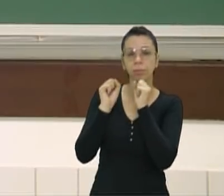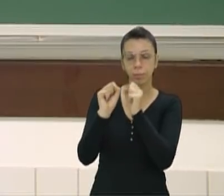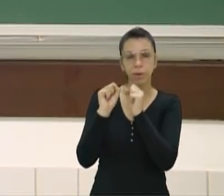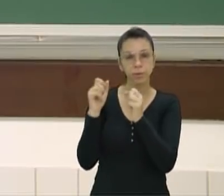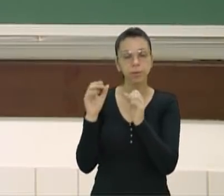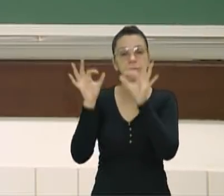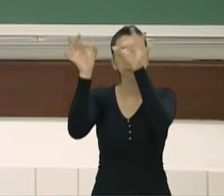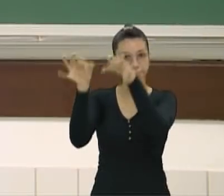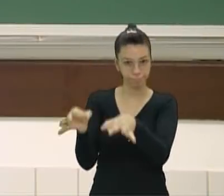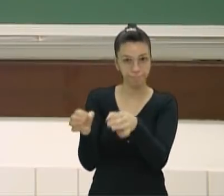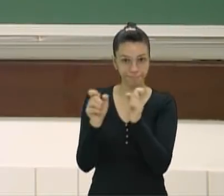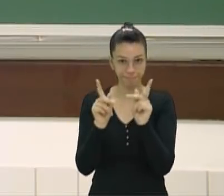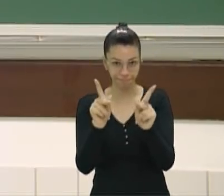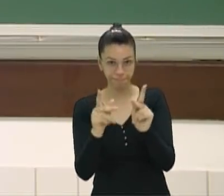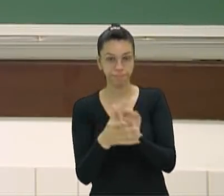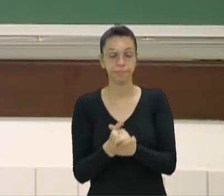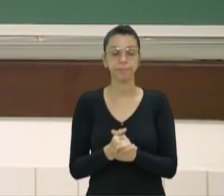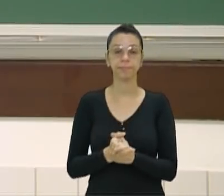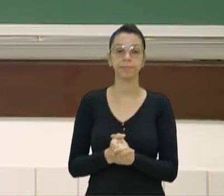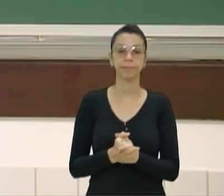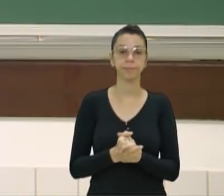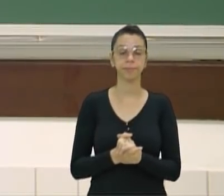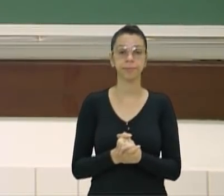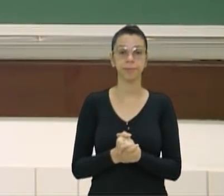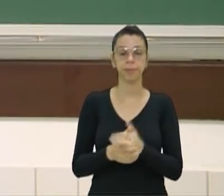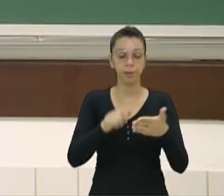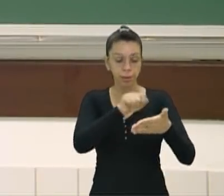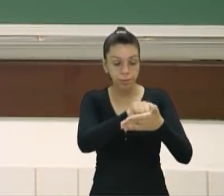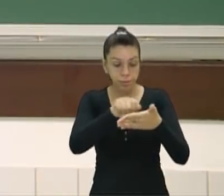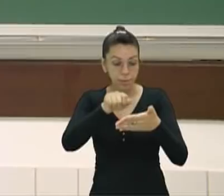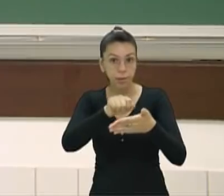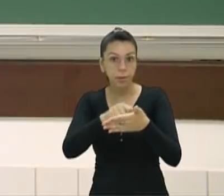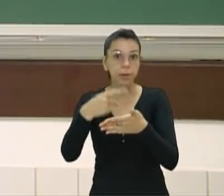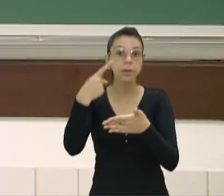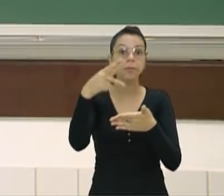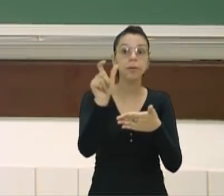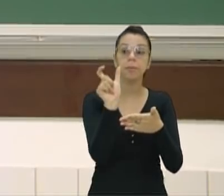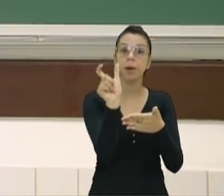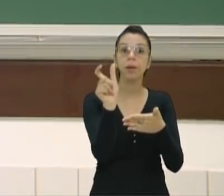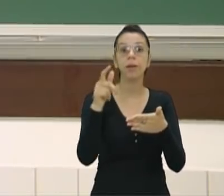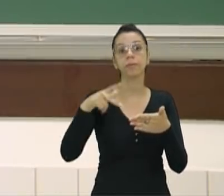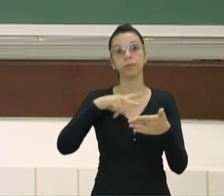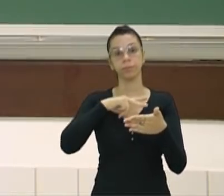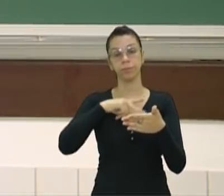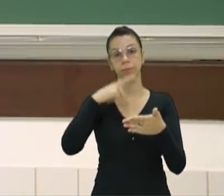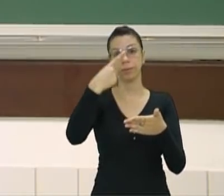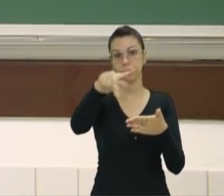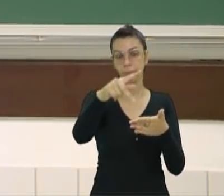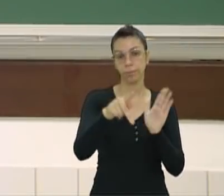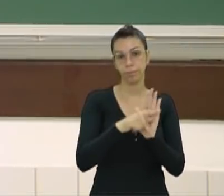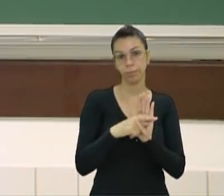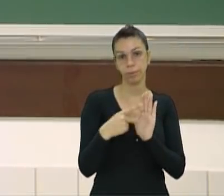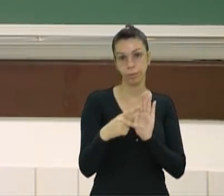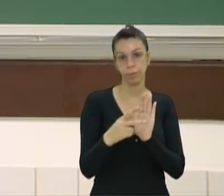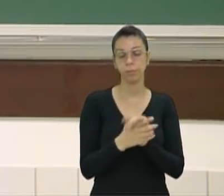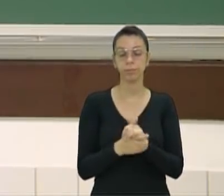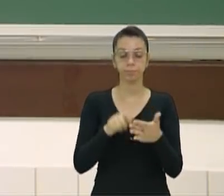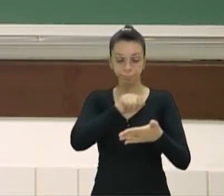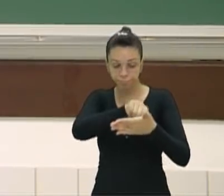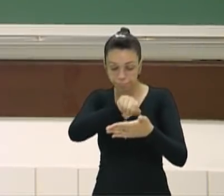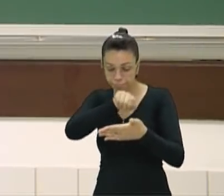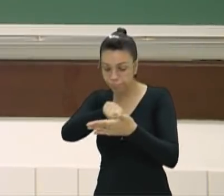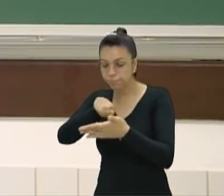certeza que você acertou. E, principalmente, escreva com as suas palavras todas essas questões que são dissertativas, né, que você tem que